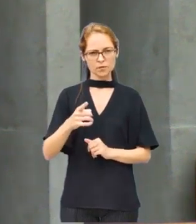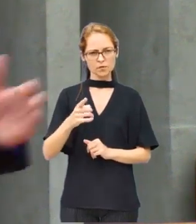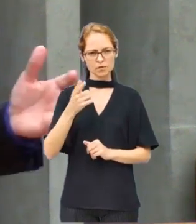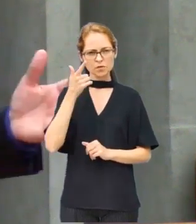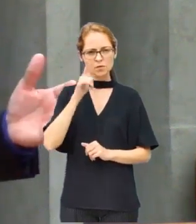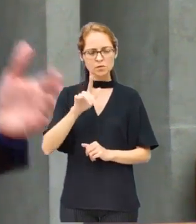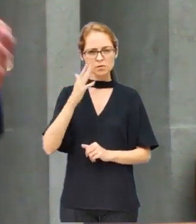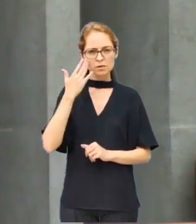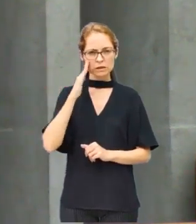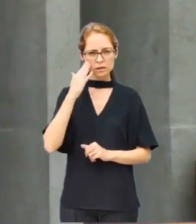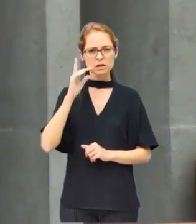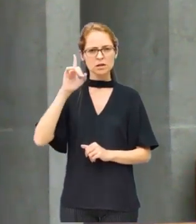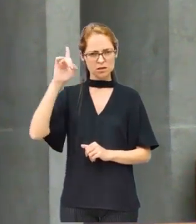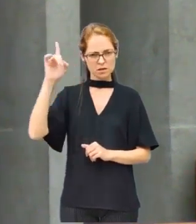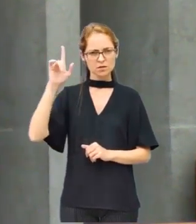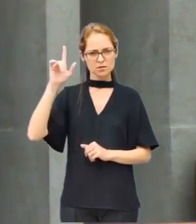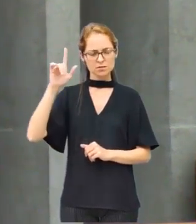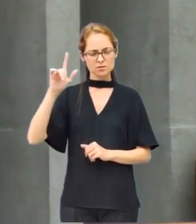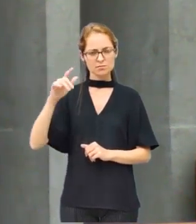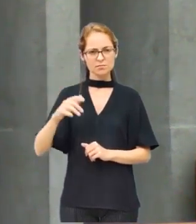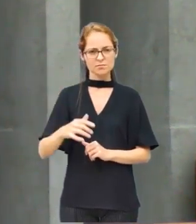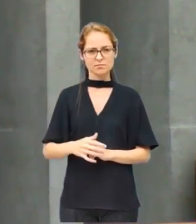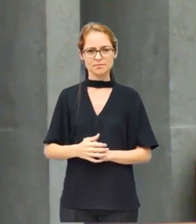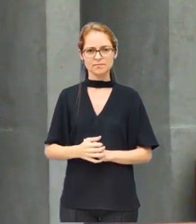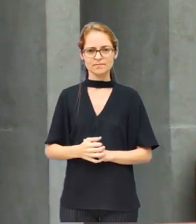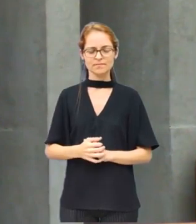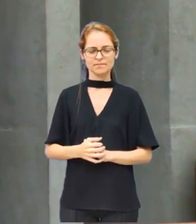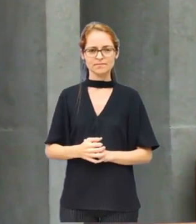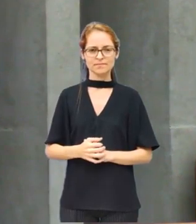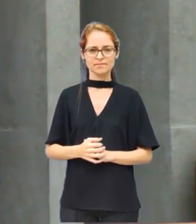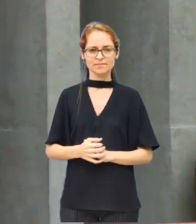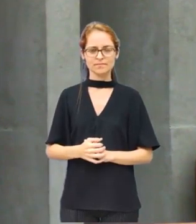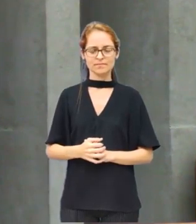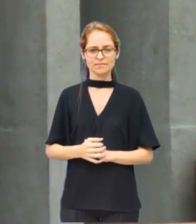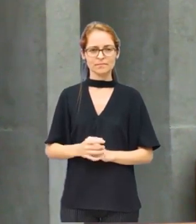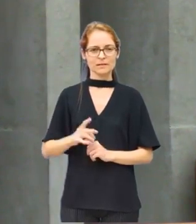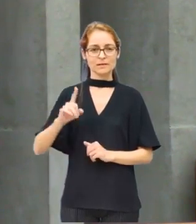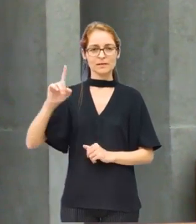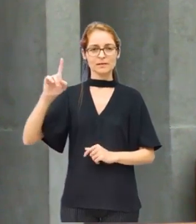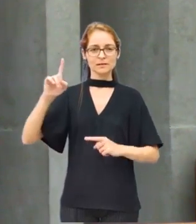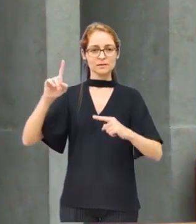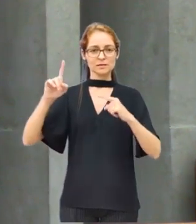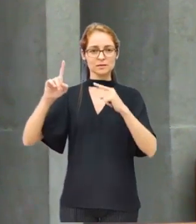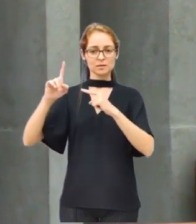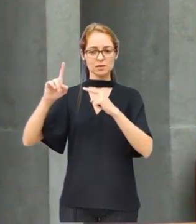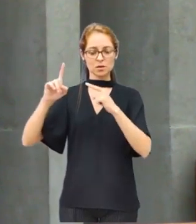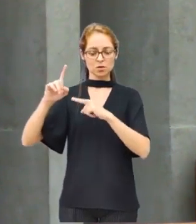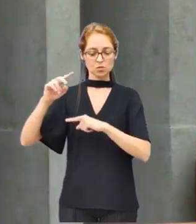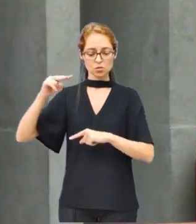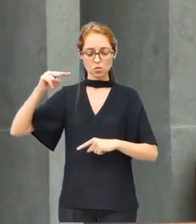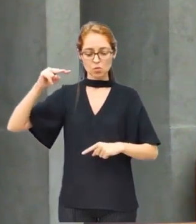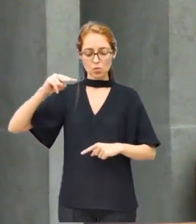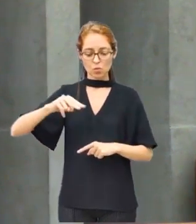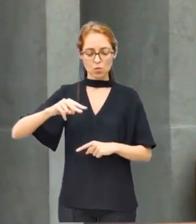forma, o nosso Deus dessa forma? Um Deus que clamou contra uma cidade, em outros exemplos, que Ele